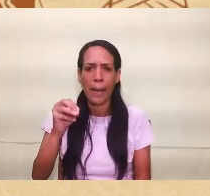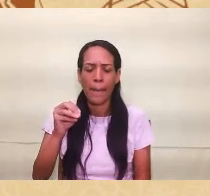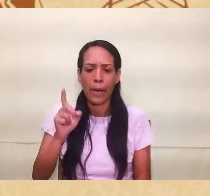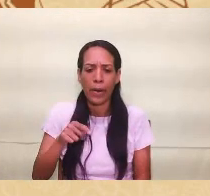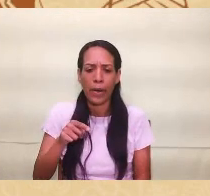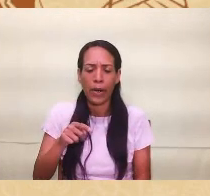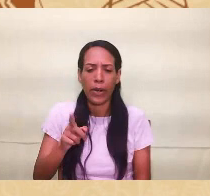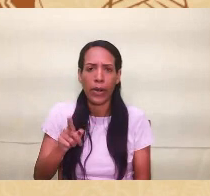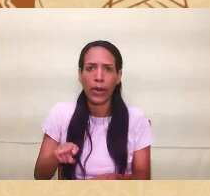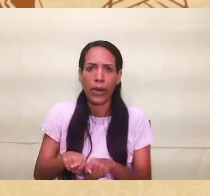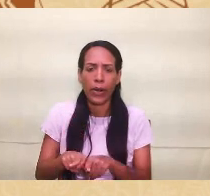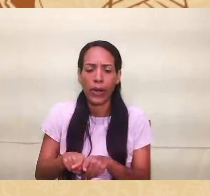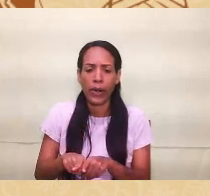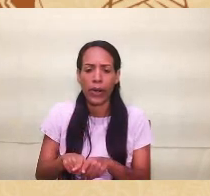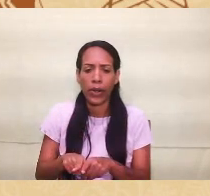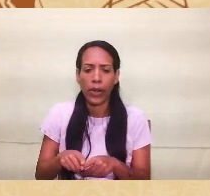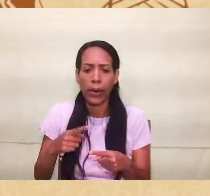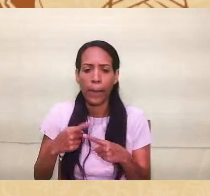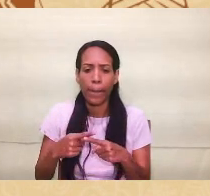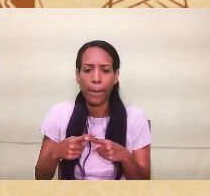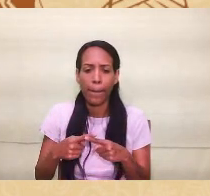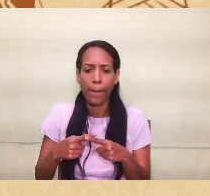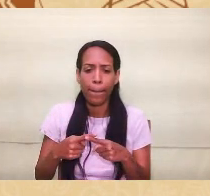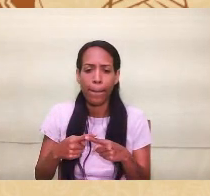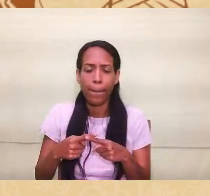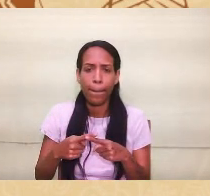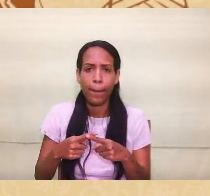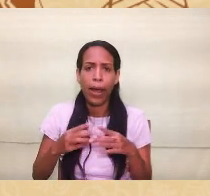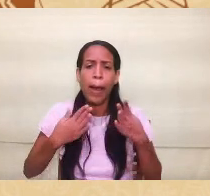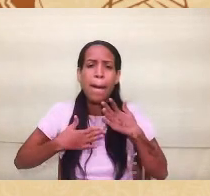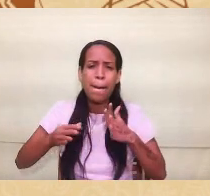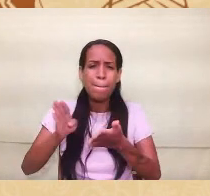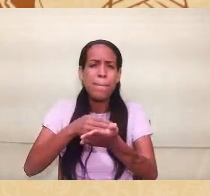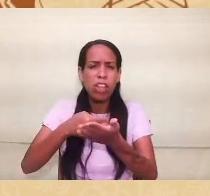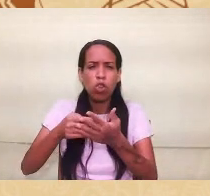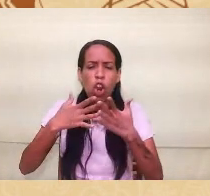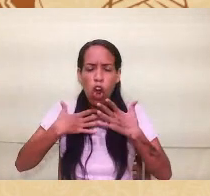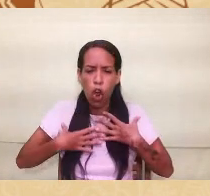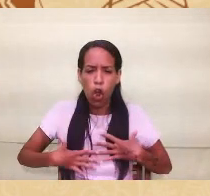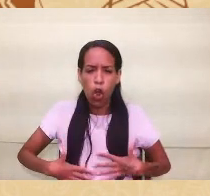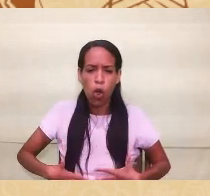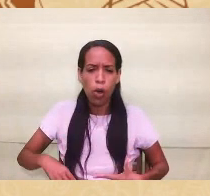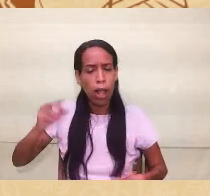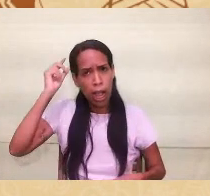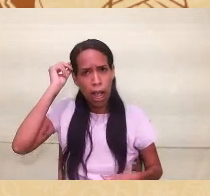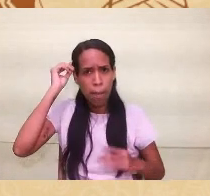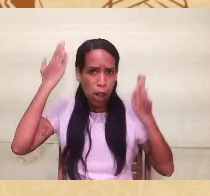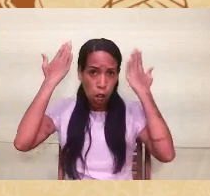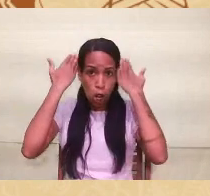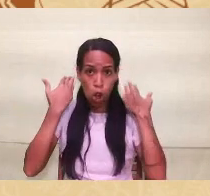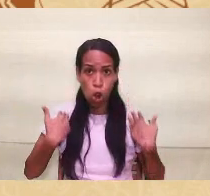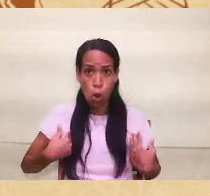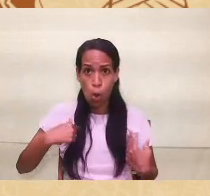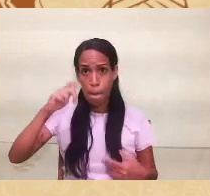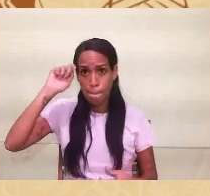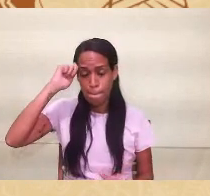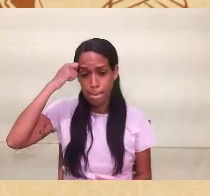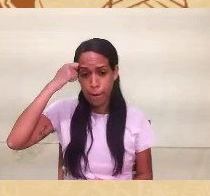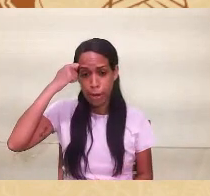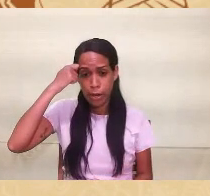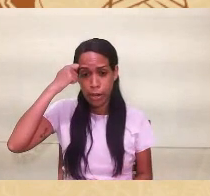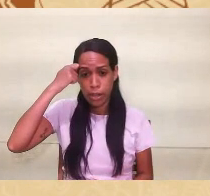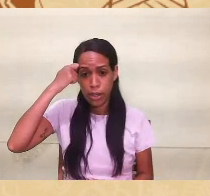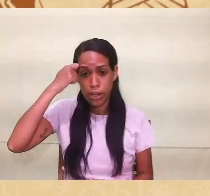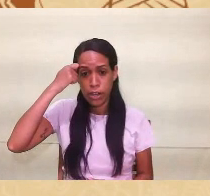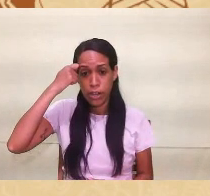pintado, porque a gente é a pintura corporal que costuma fazer. Meus cabelos são longos, são escuros, uma profundeza